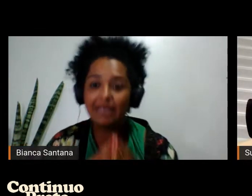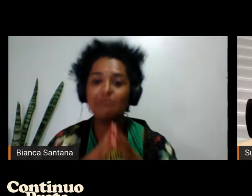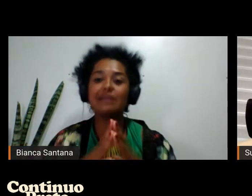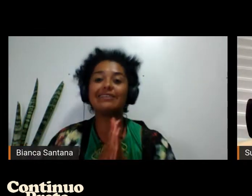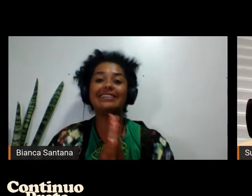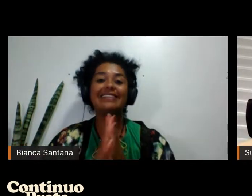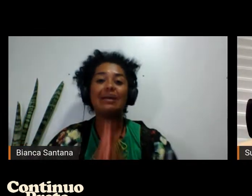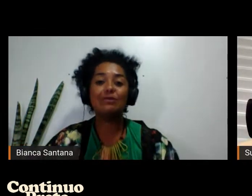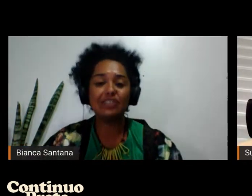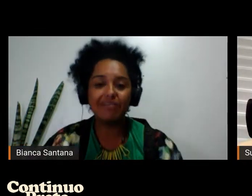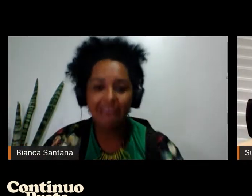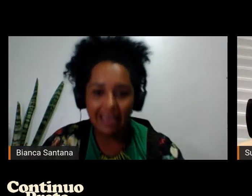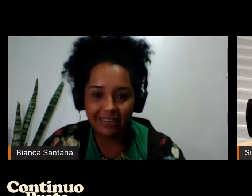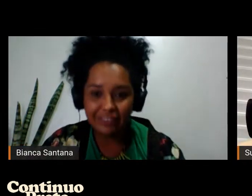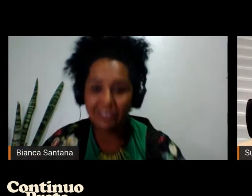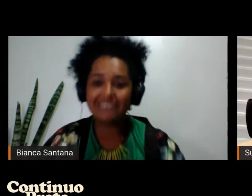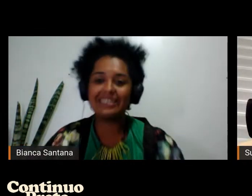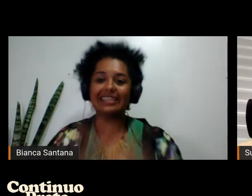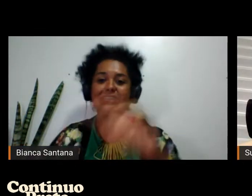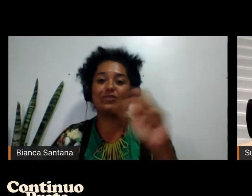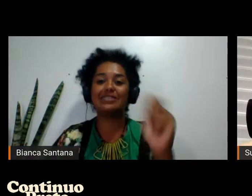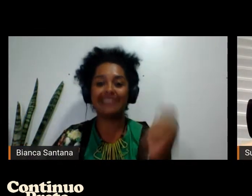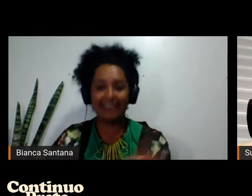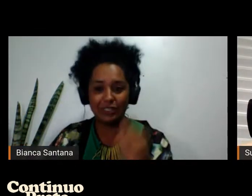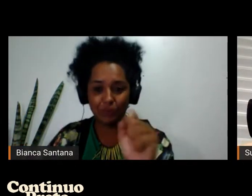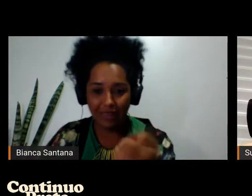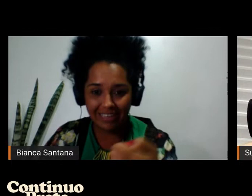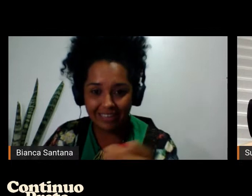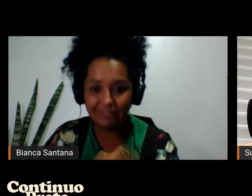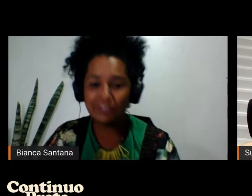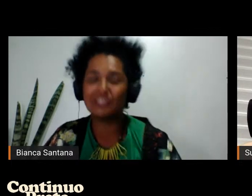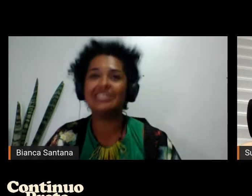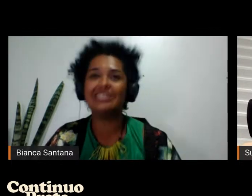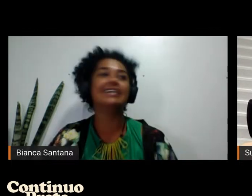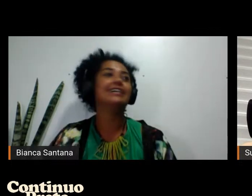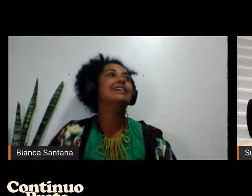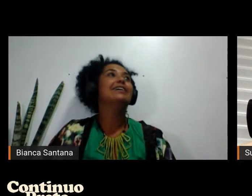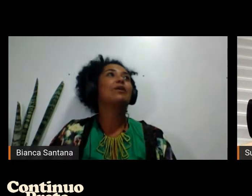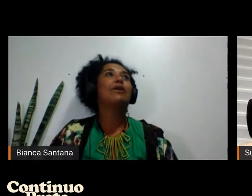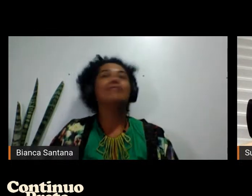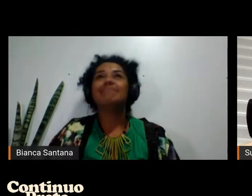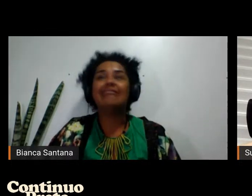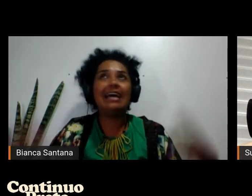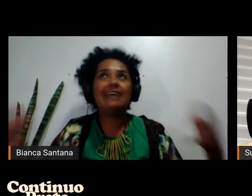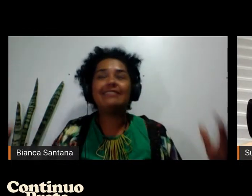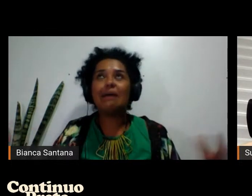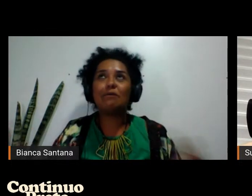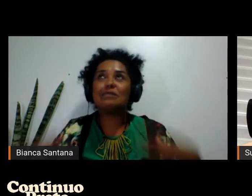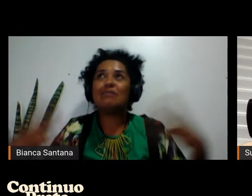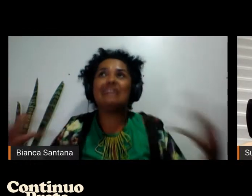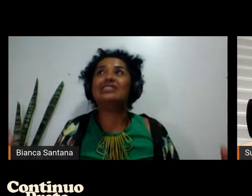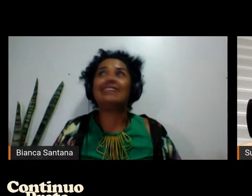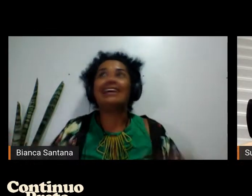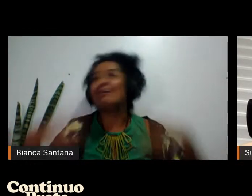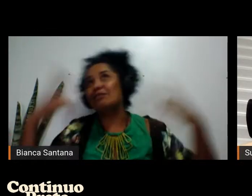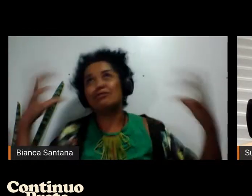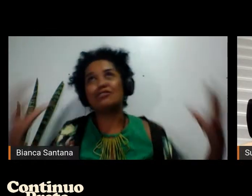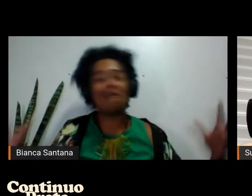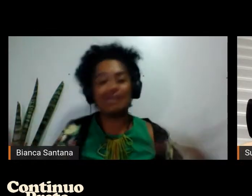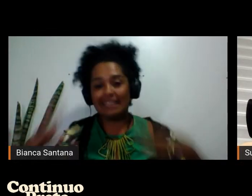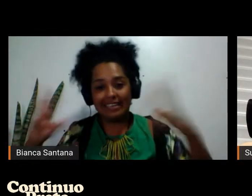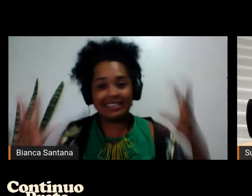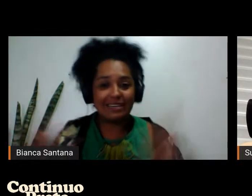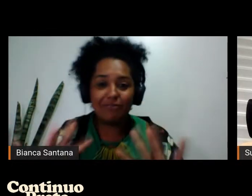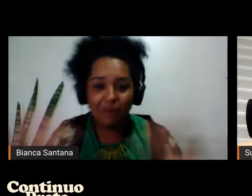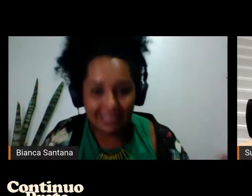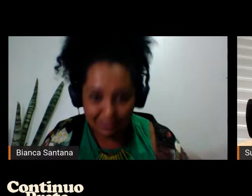piada, lembrando aqui da Lúcia Xavier. Já que você deixou esse gancho aí de... né, a possibilidade de ser quando não